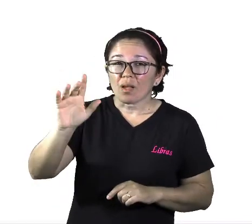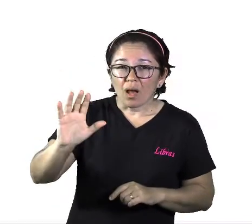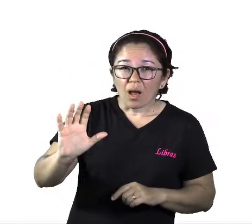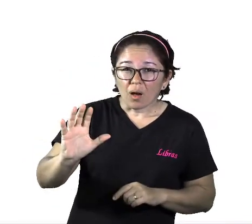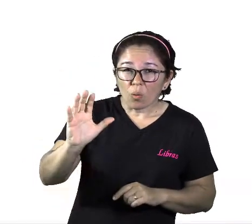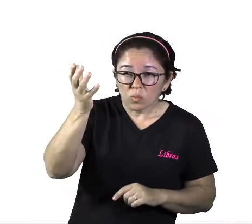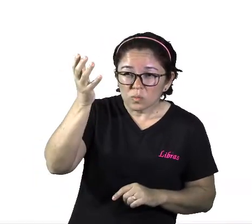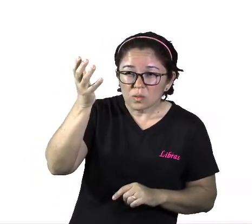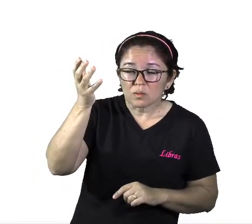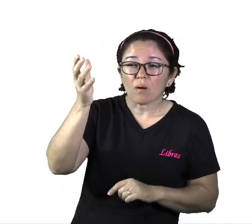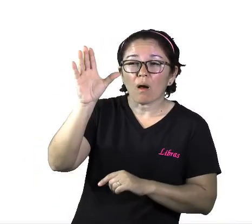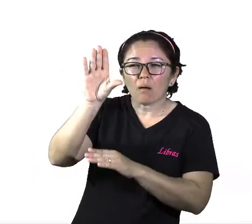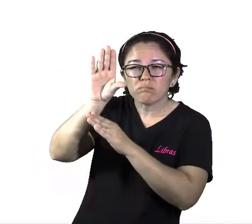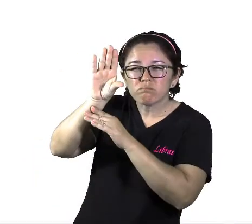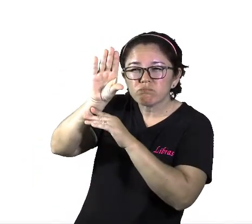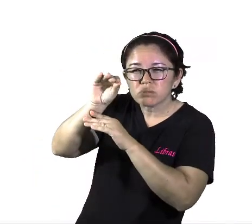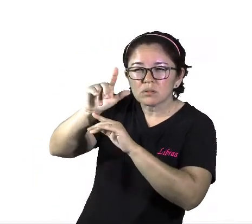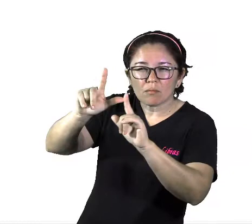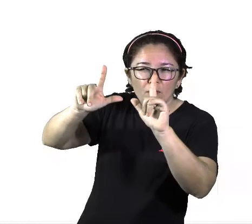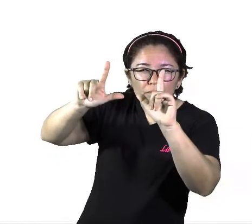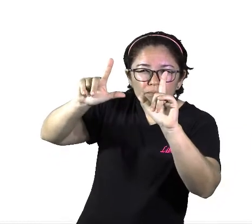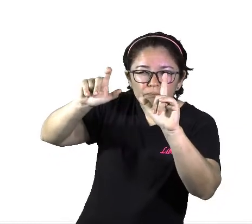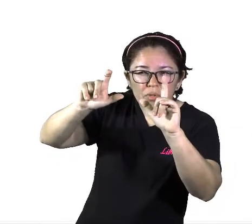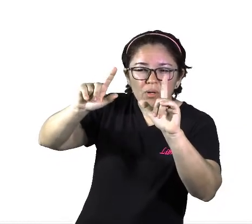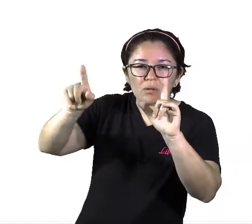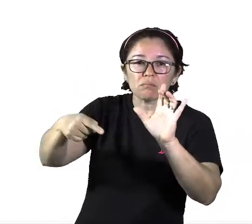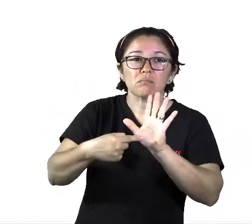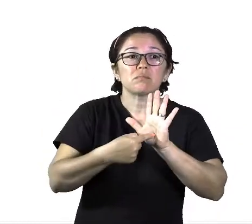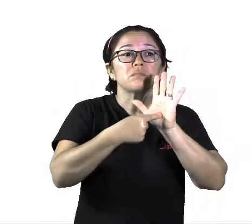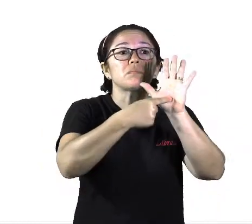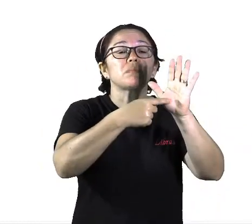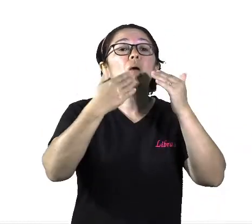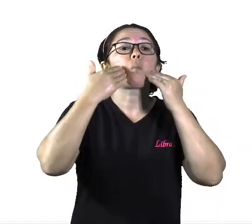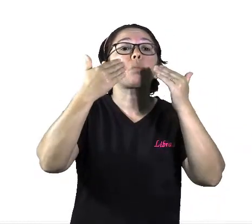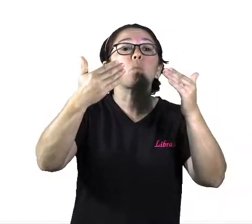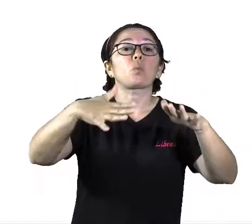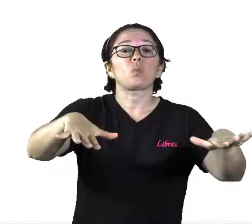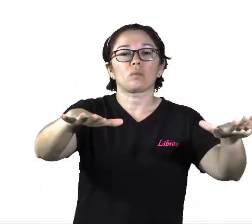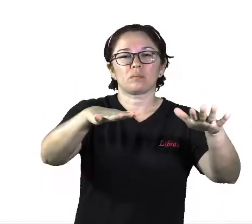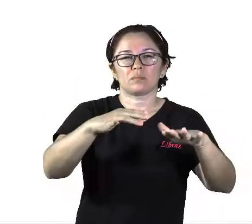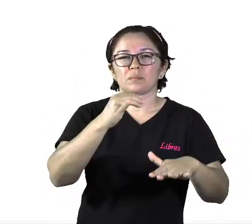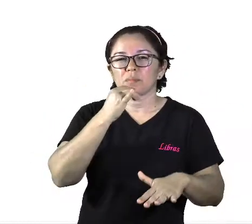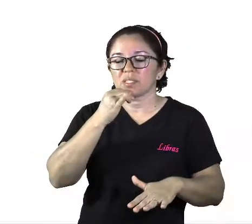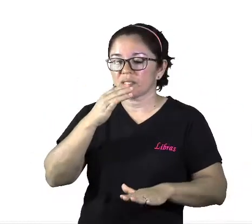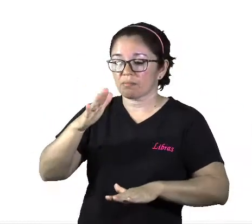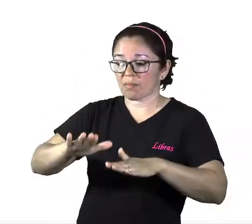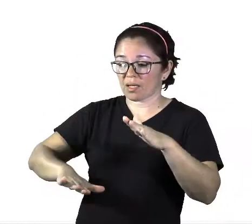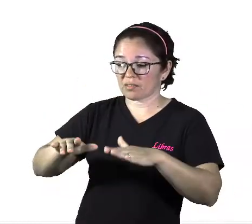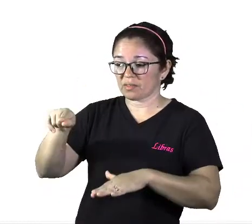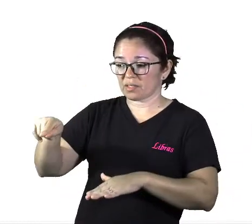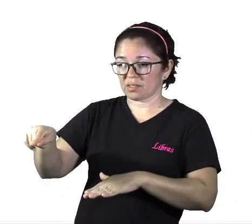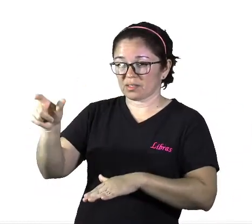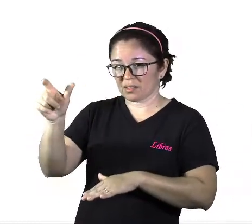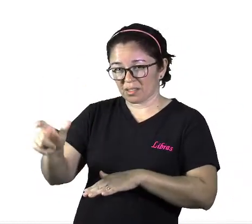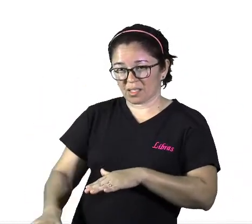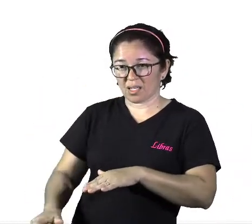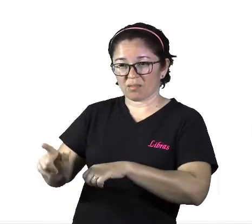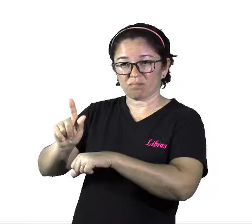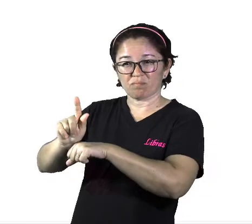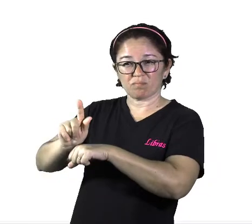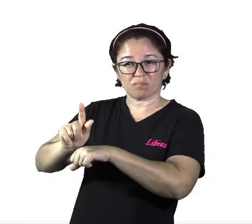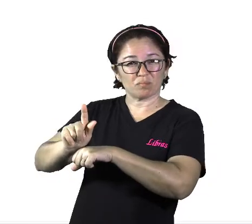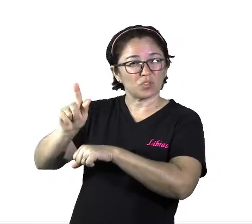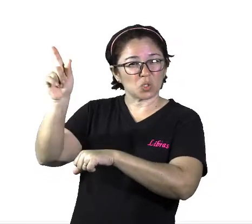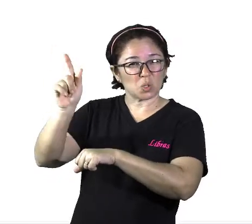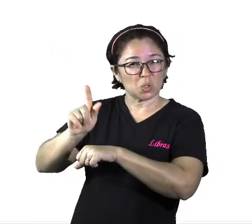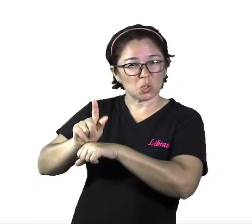a denúncia de abusos de autoridade por parte de agentes do Estado ou de criminosos, que são mostrados no ato